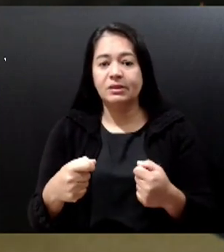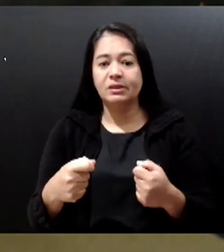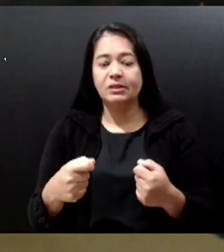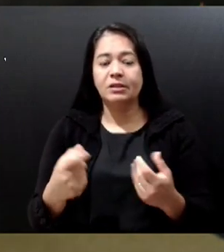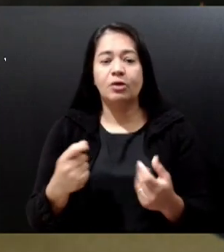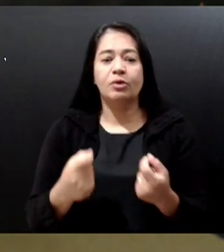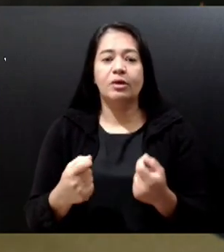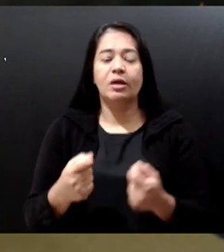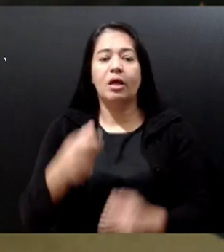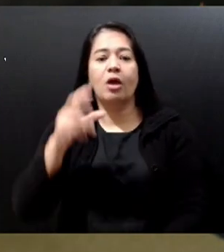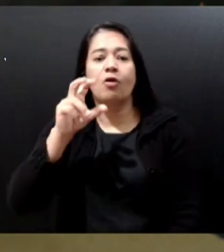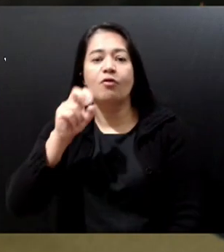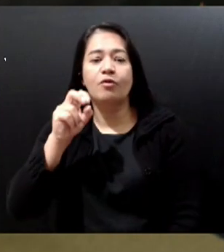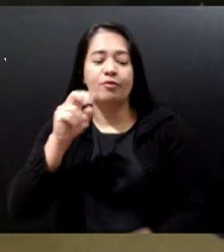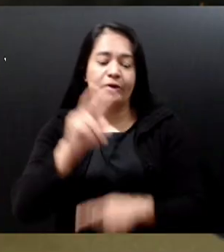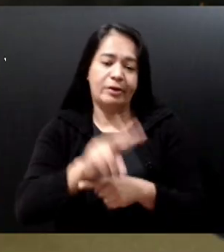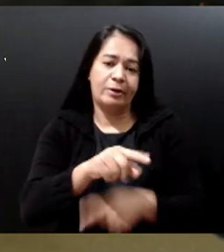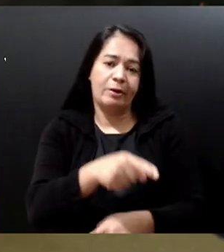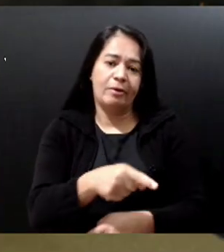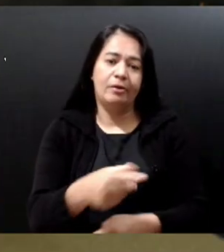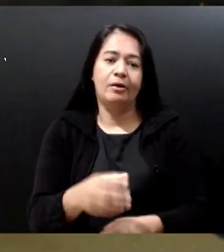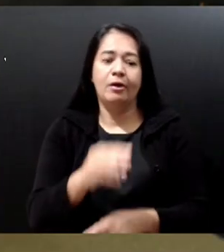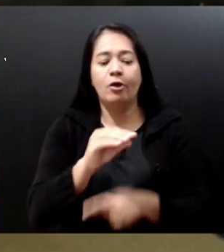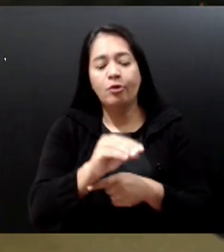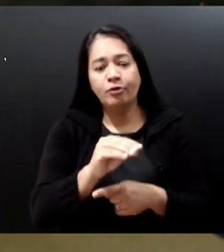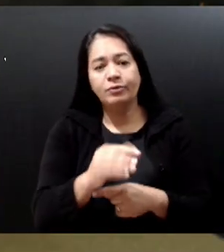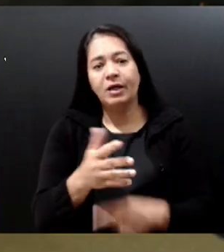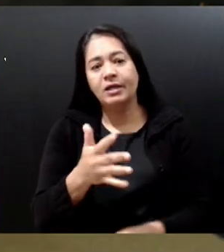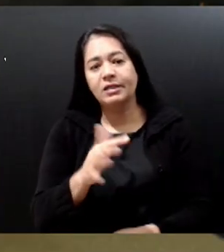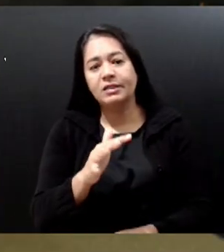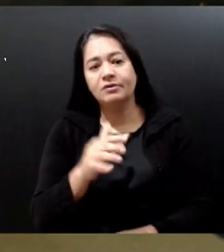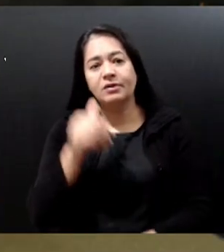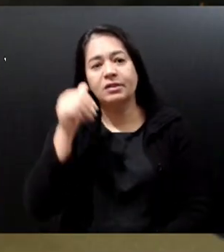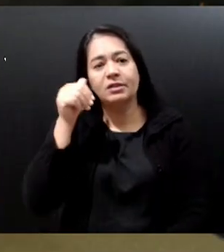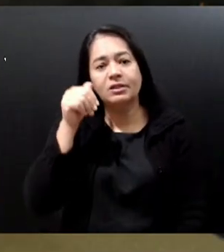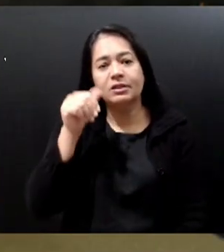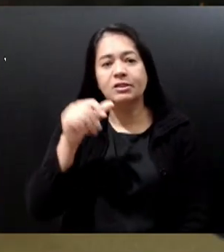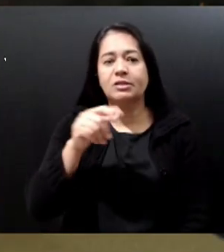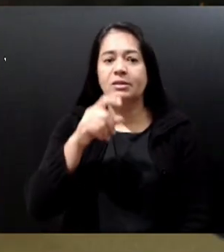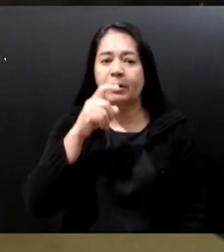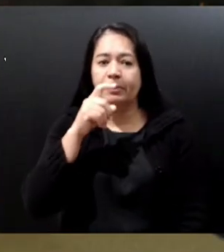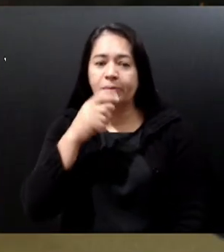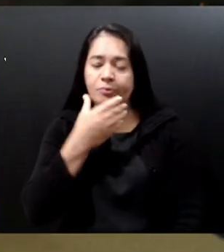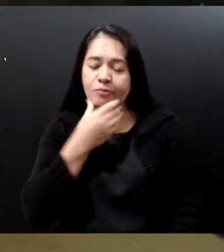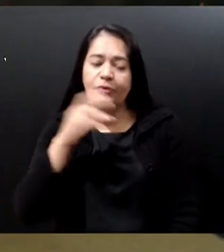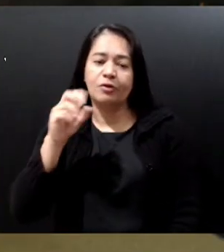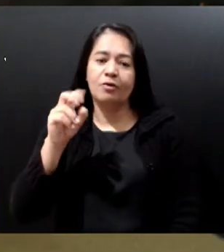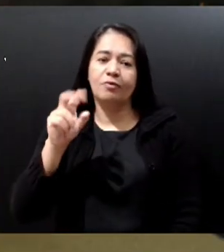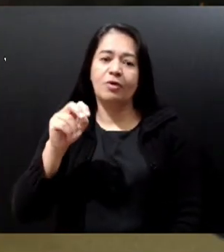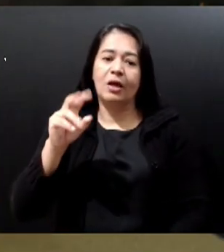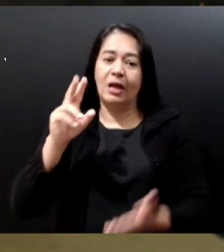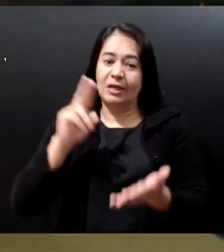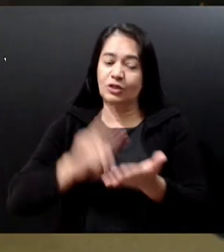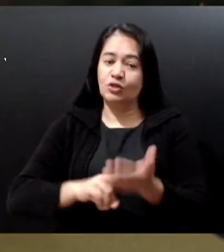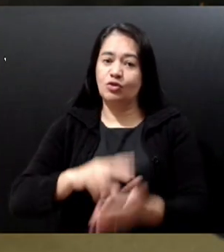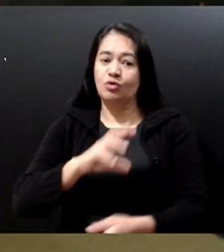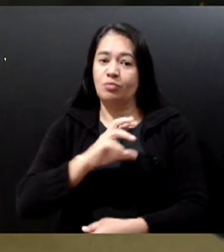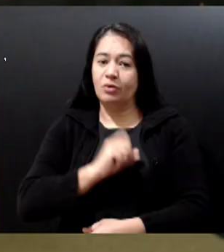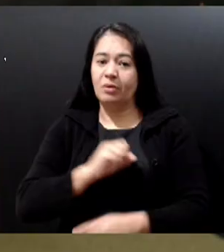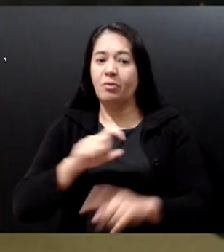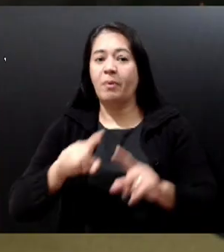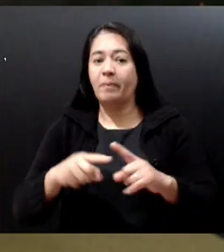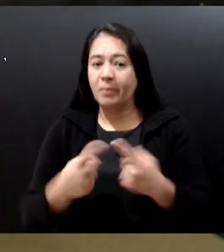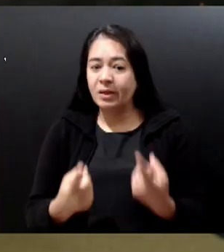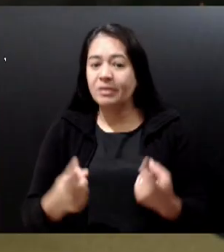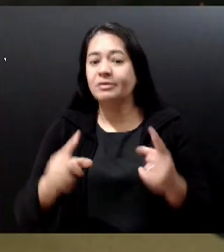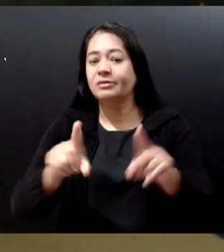né. Muitas vezes os avós assumem esse papel por amor, mas também por necessidade, e isso